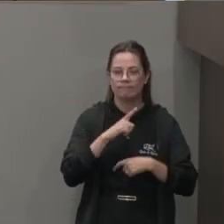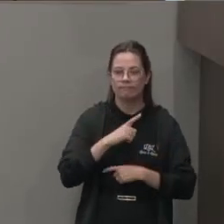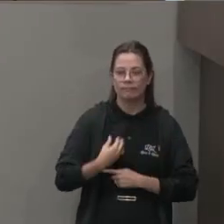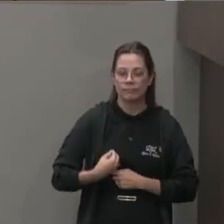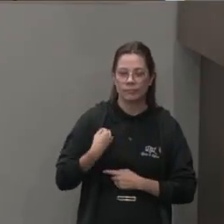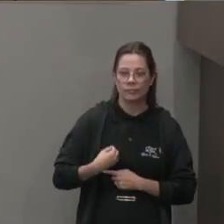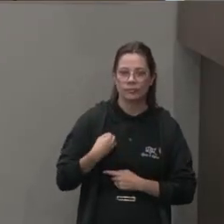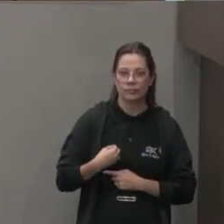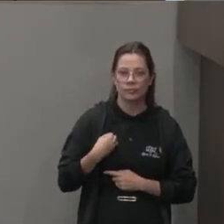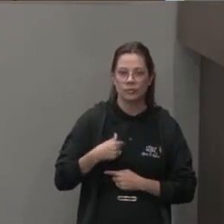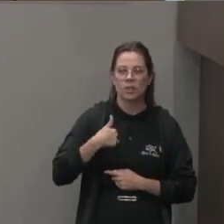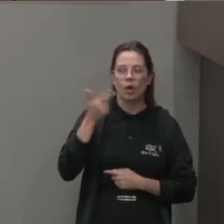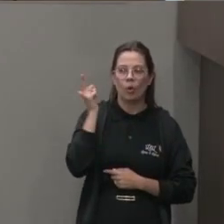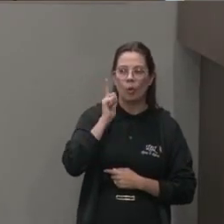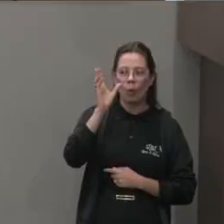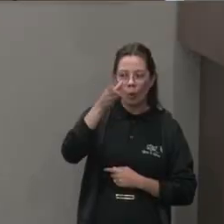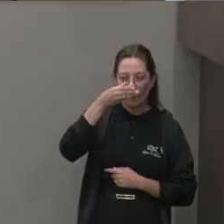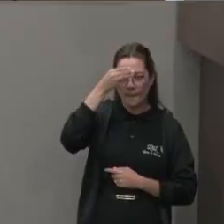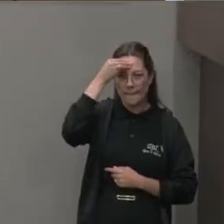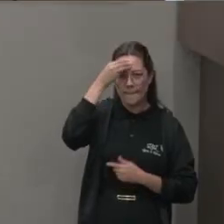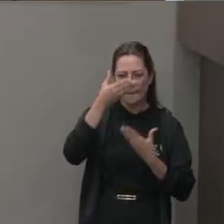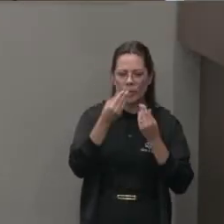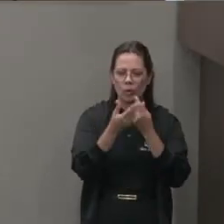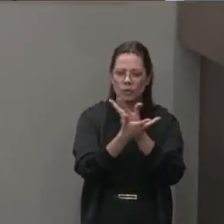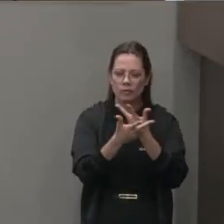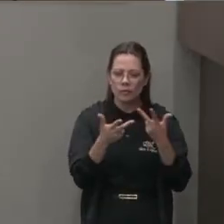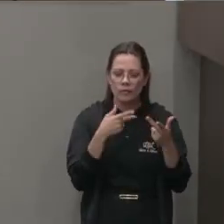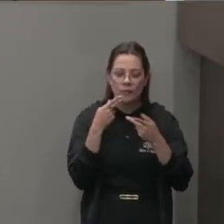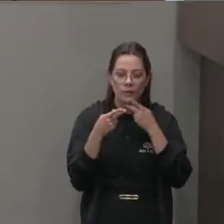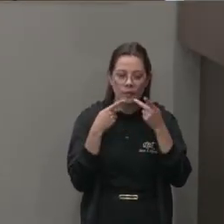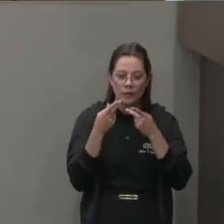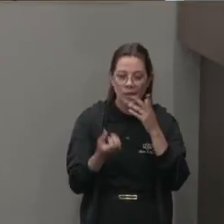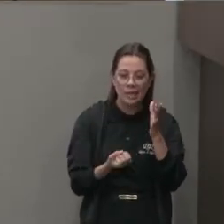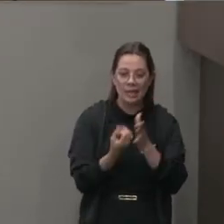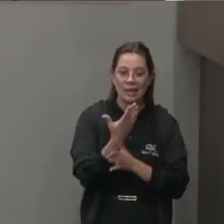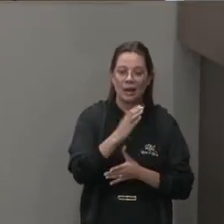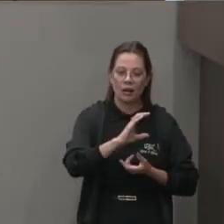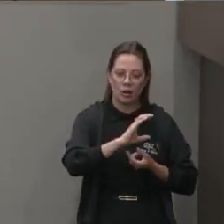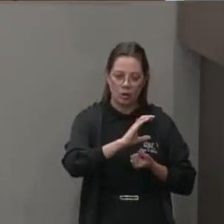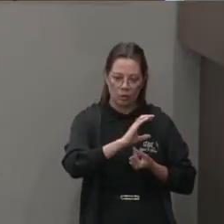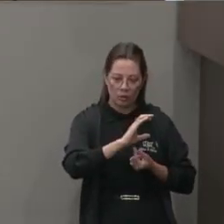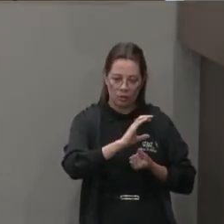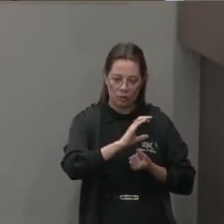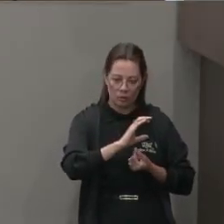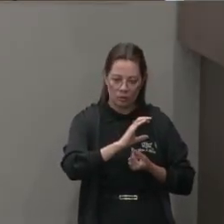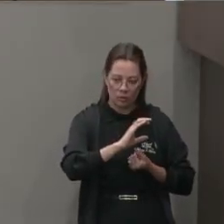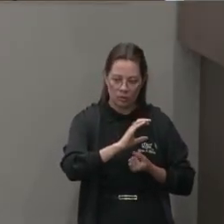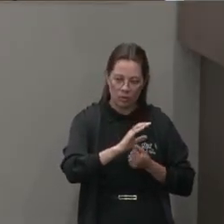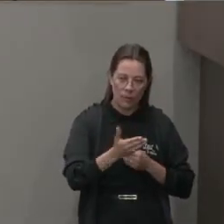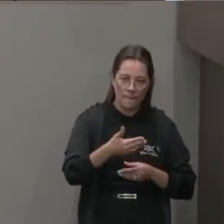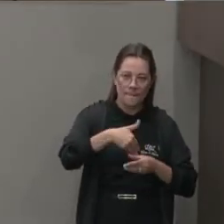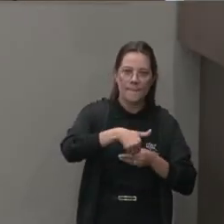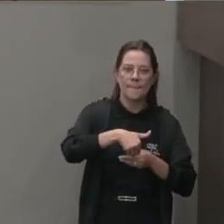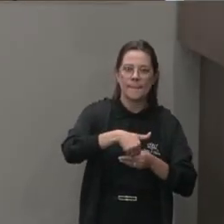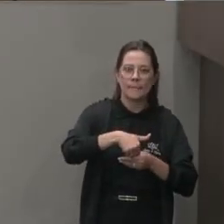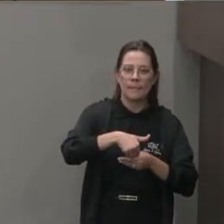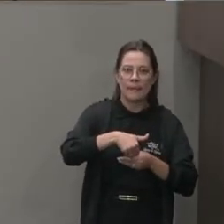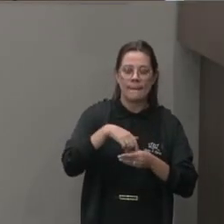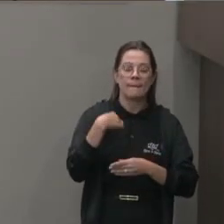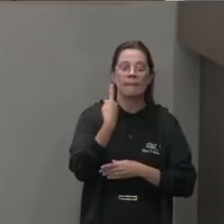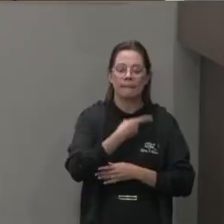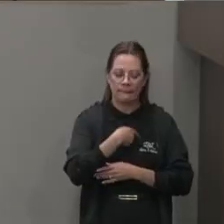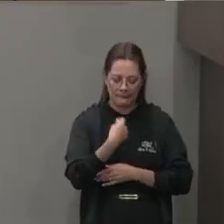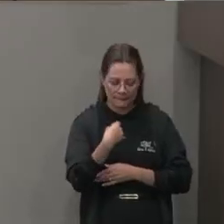claro, pessoal, eu entendi o que muitos falaram aqui, gera custo. Mas vamos deixar voltar. Nós temos